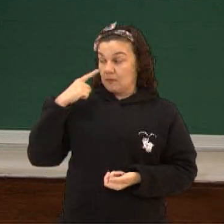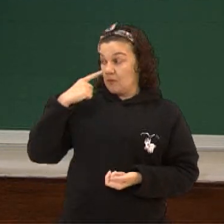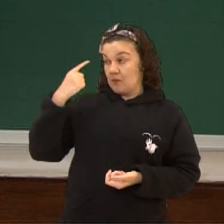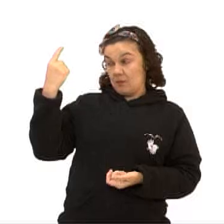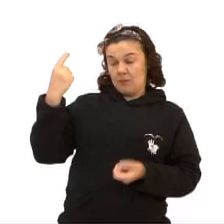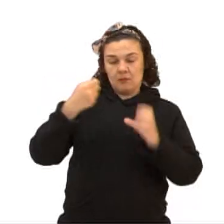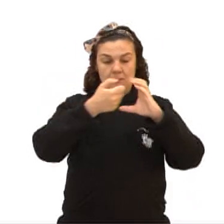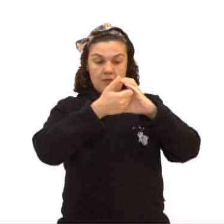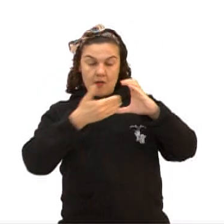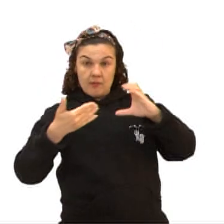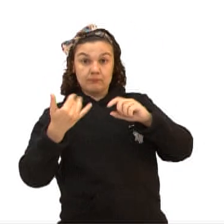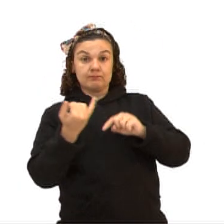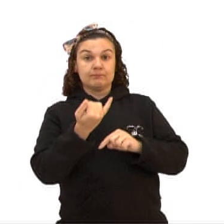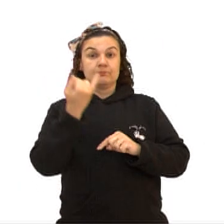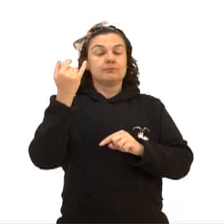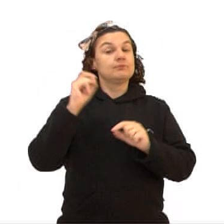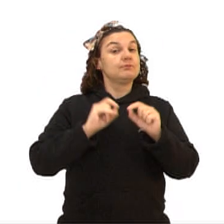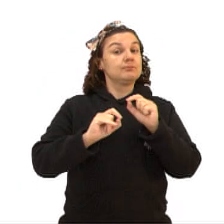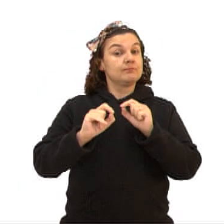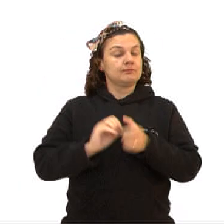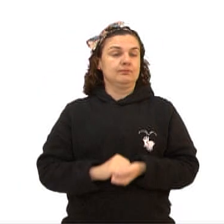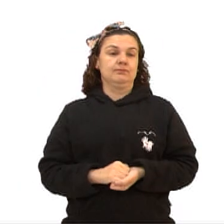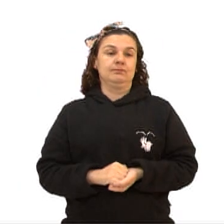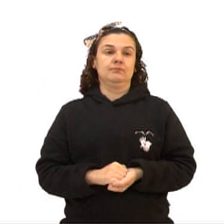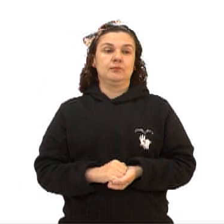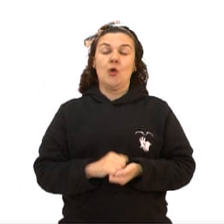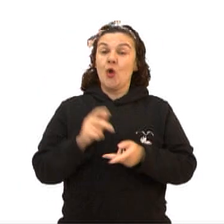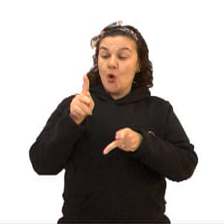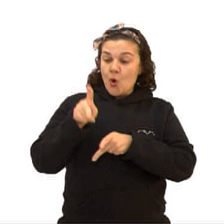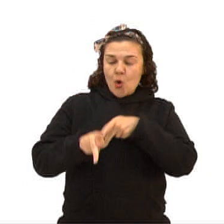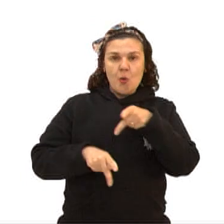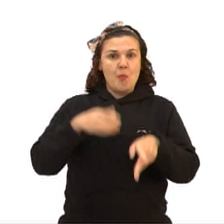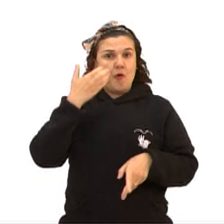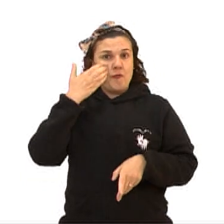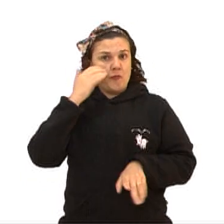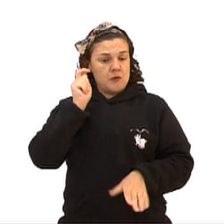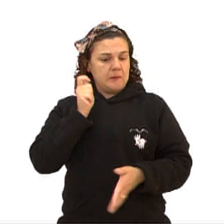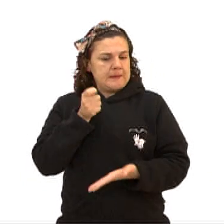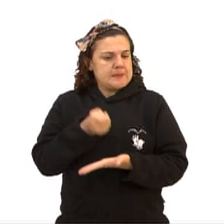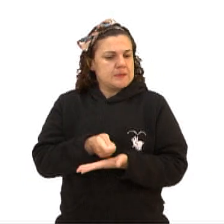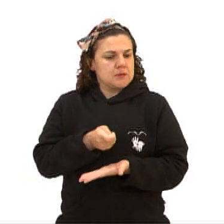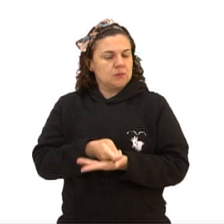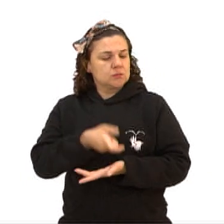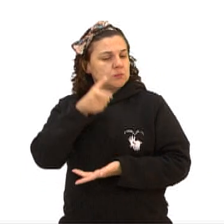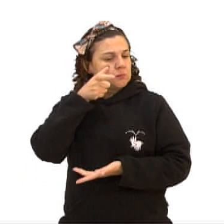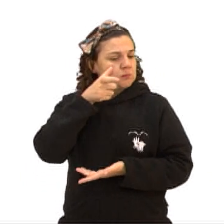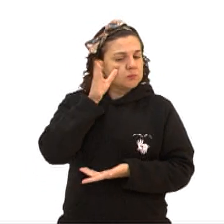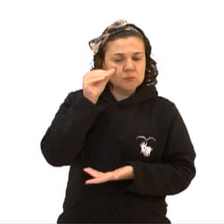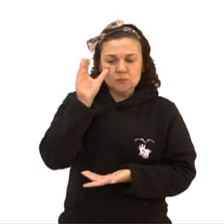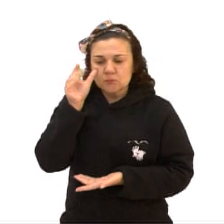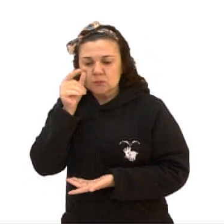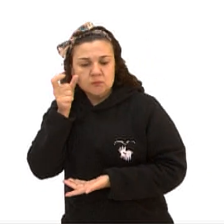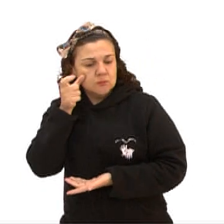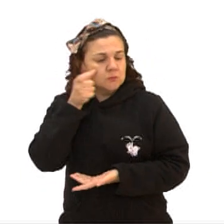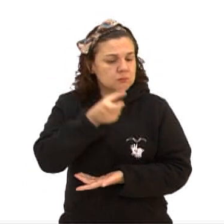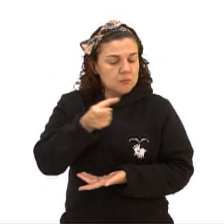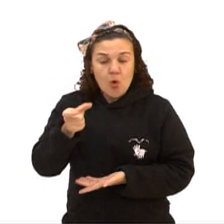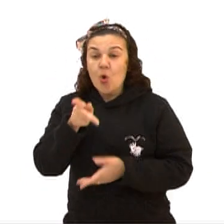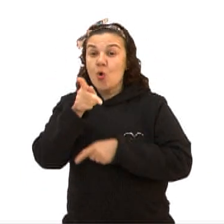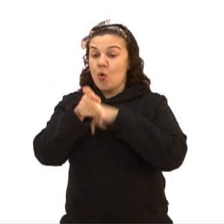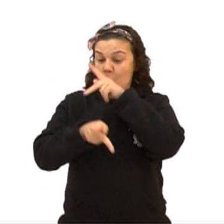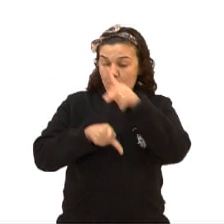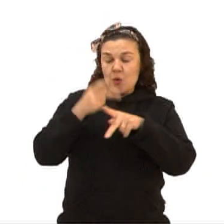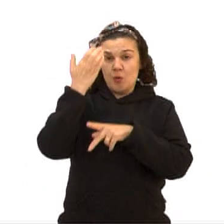Característica muito importante da época, o povo curitibano, sempre muito exigente, acompanhava as obras. Isso era um hábito da